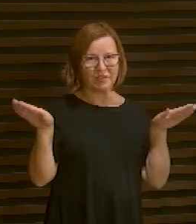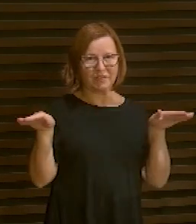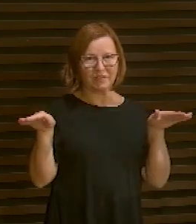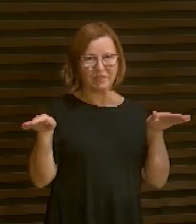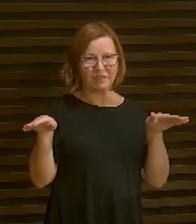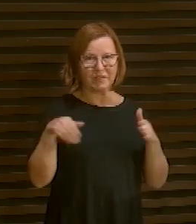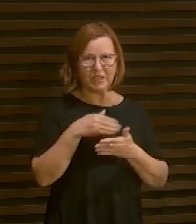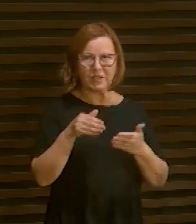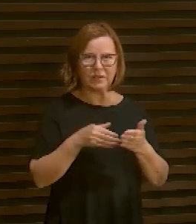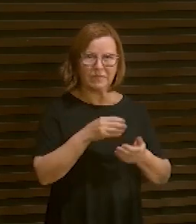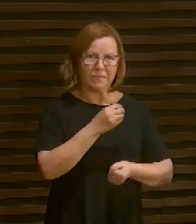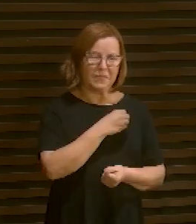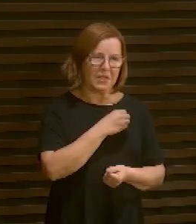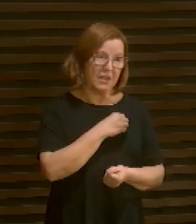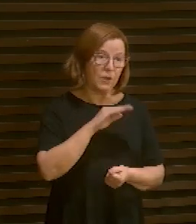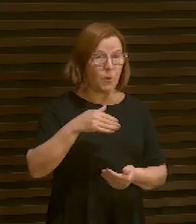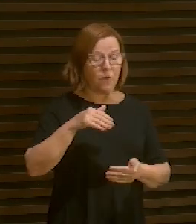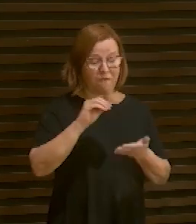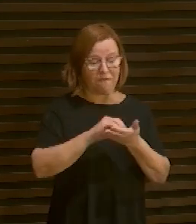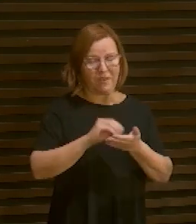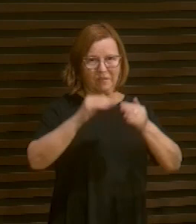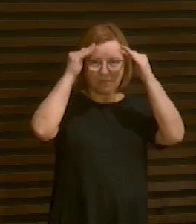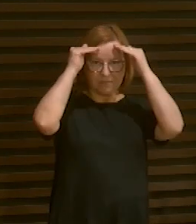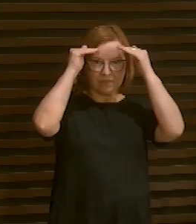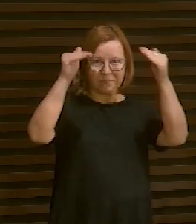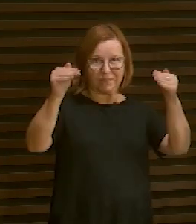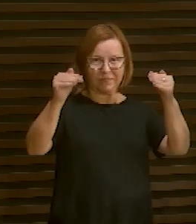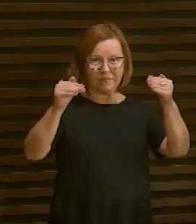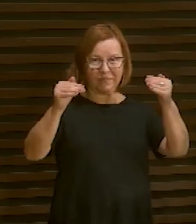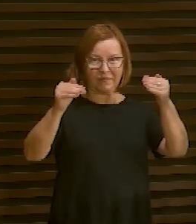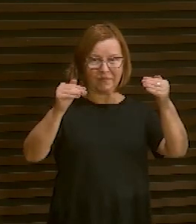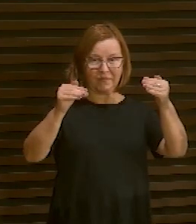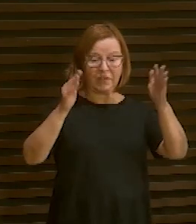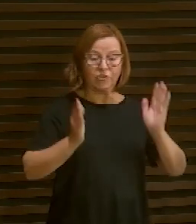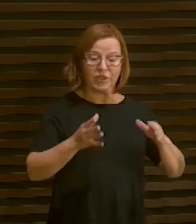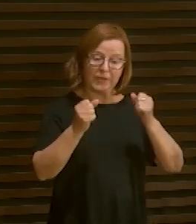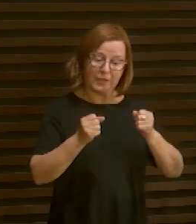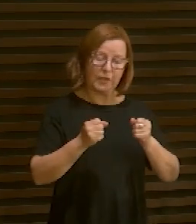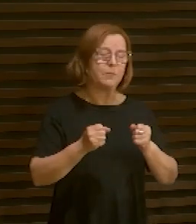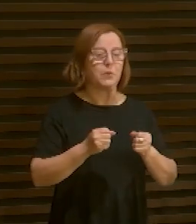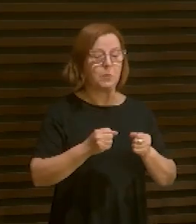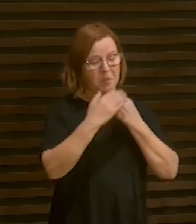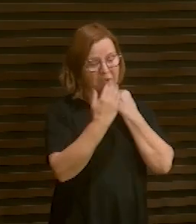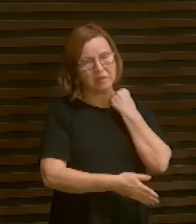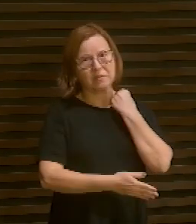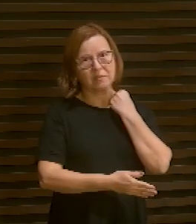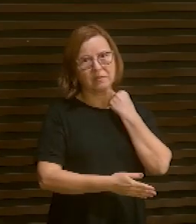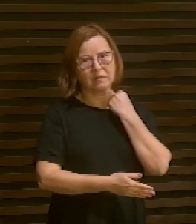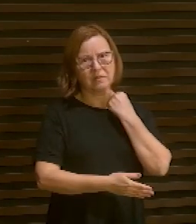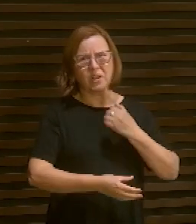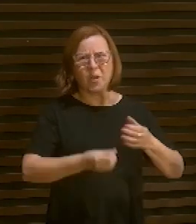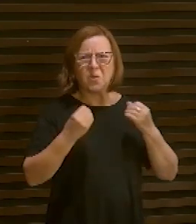toda transgressão ou desobediência recebeu justo castigo, como